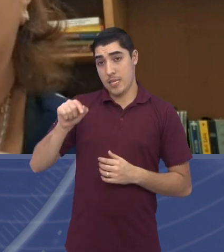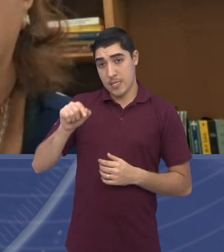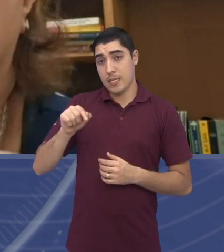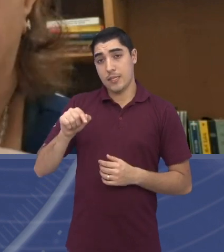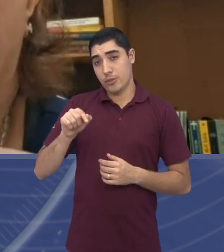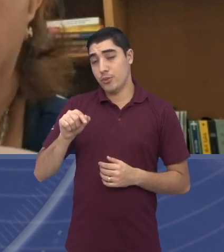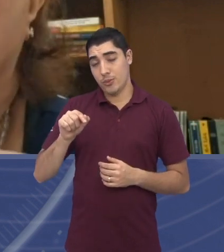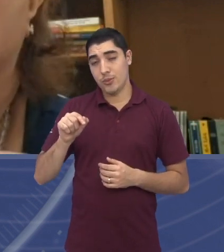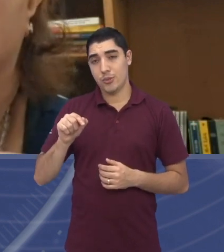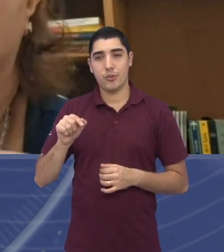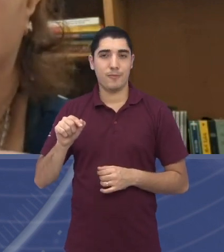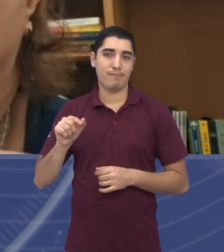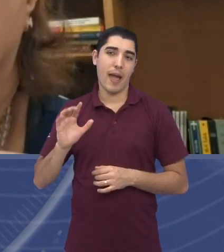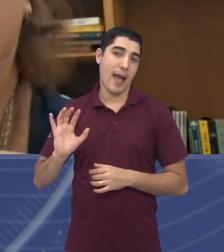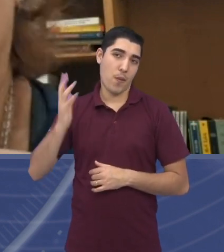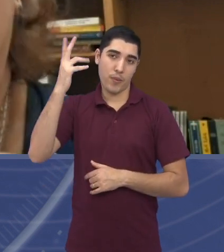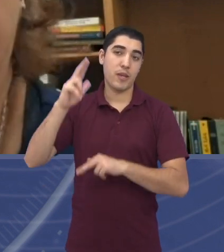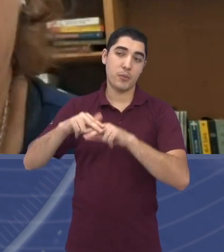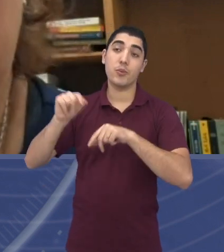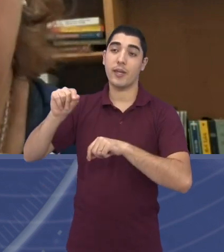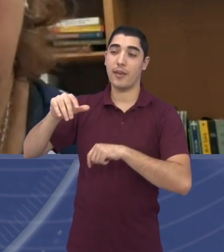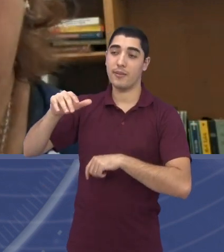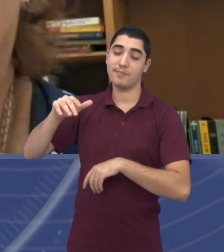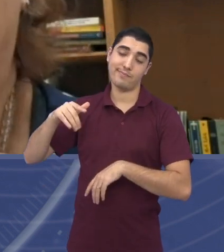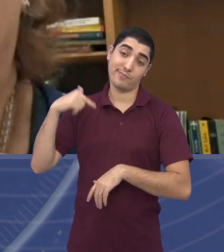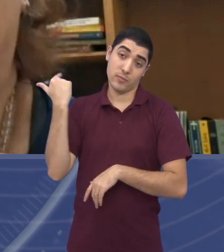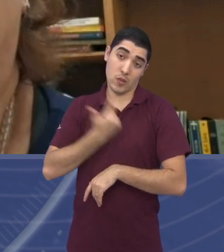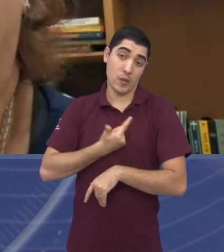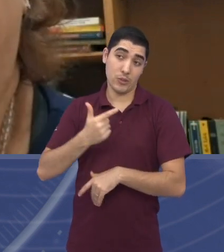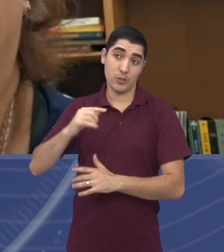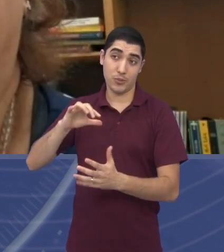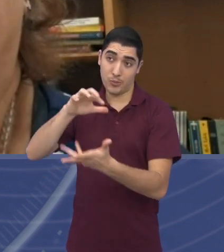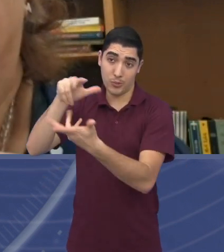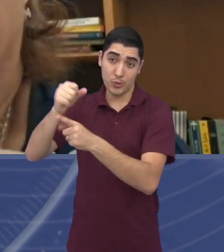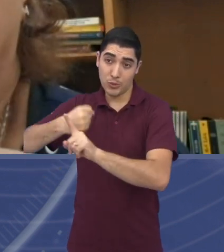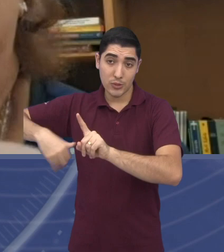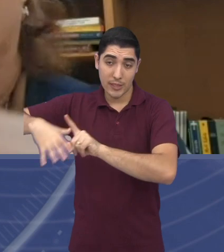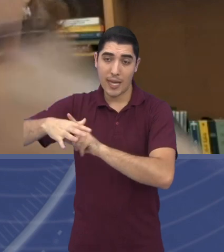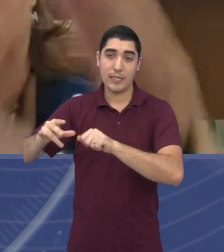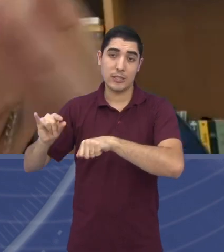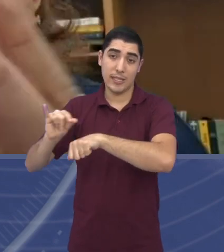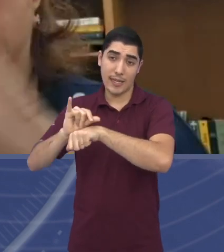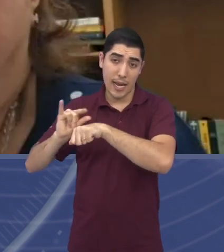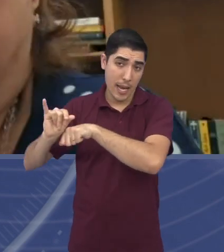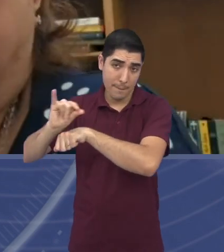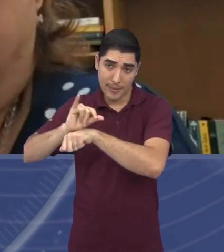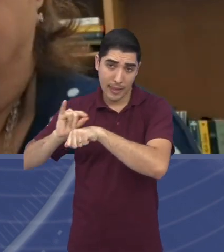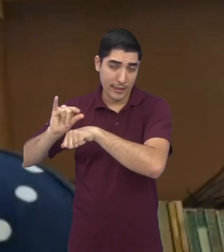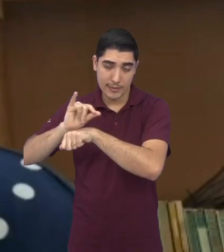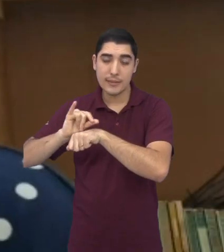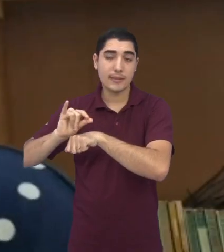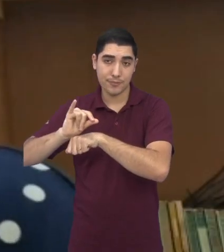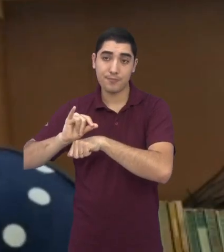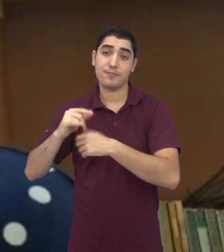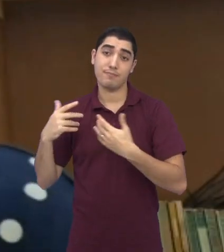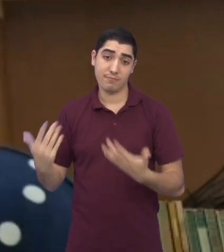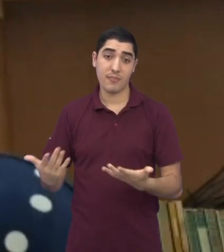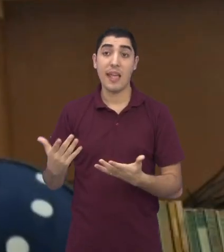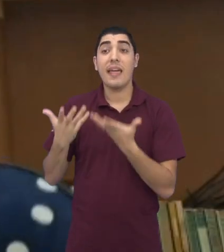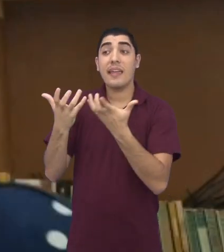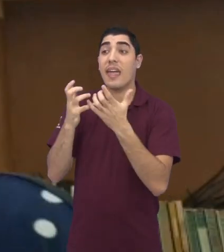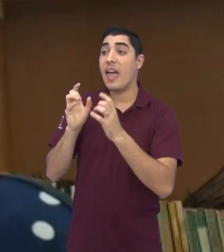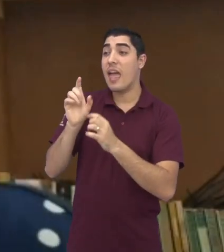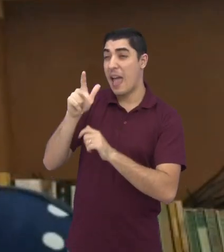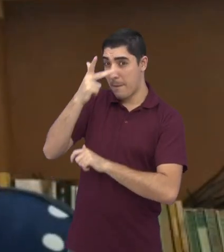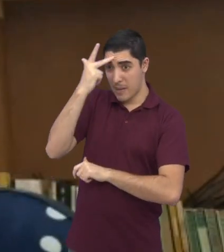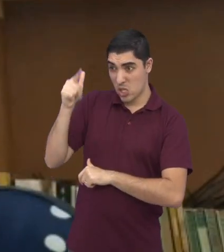isso faz parte do nosso sistema capitalista, né, no qual estamos inseridos e que quer